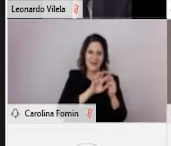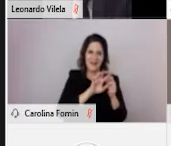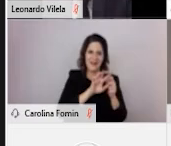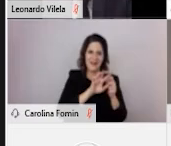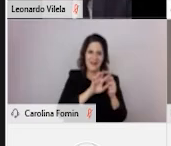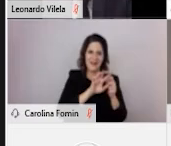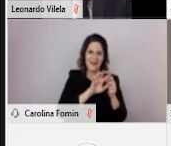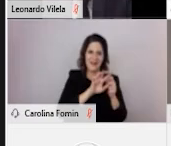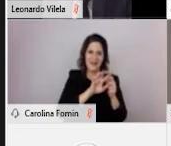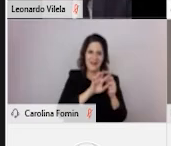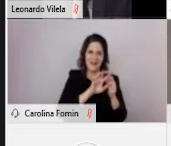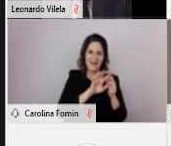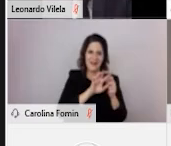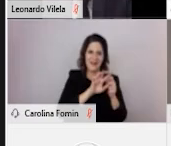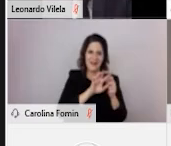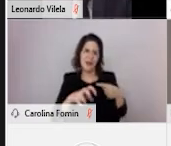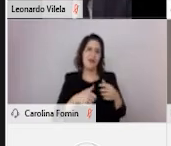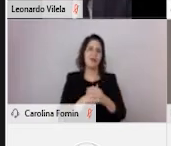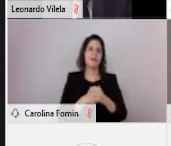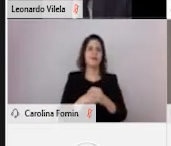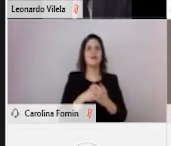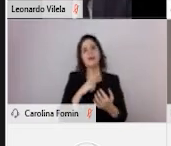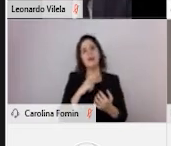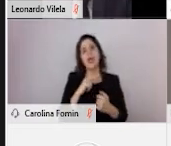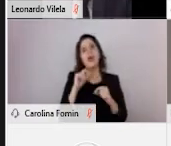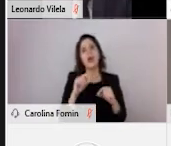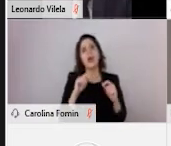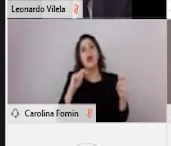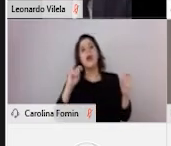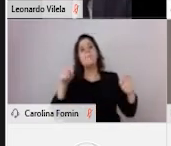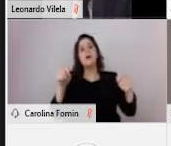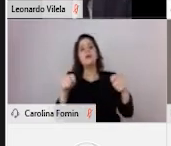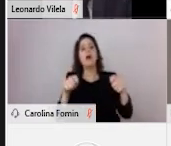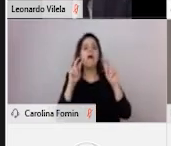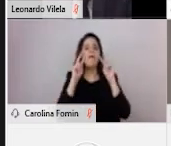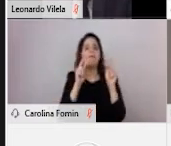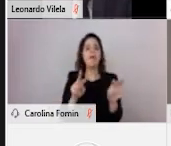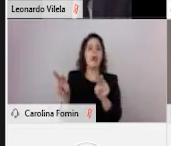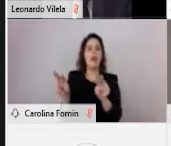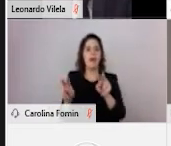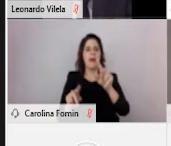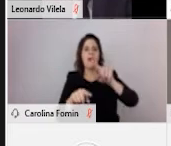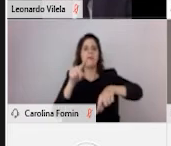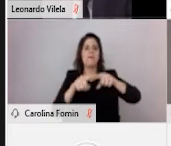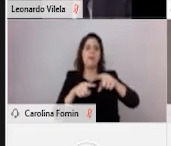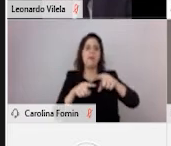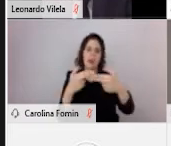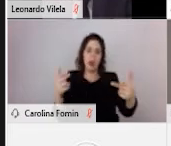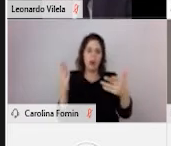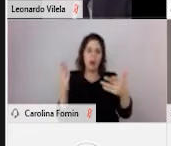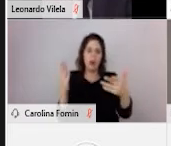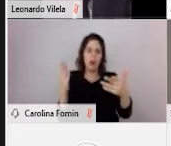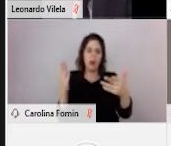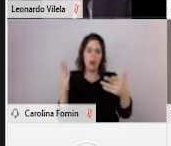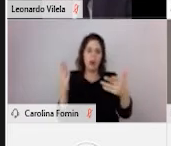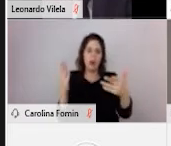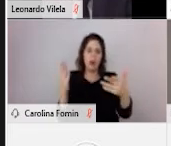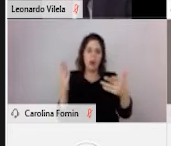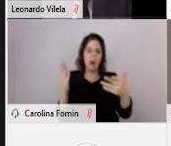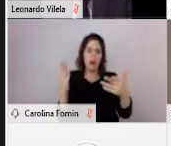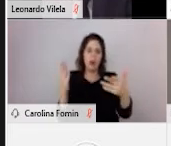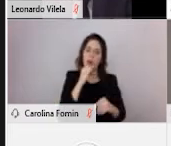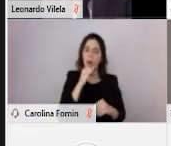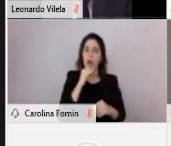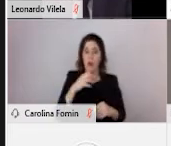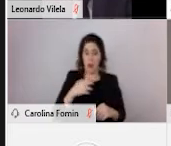tem ali também a possibilidade de, no material, separar por Centro-Sul baiano,